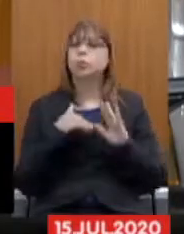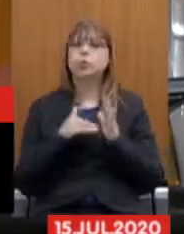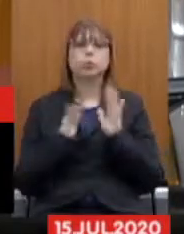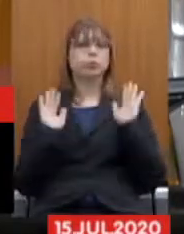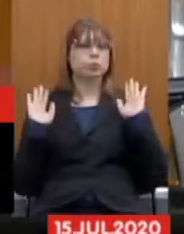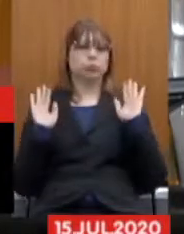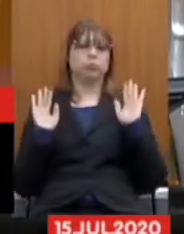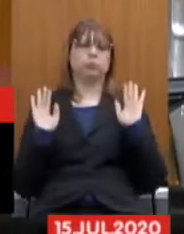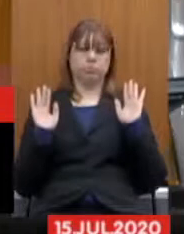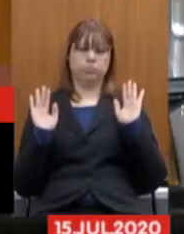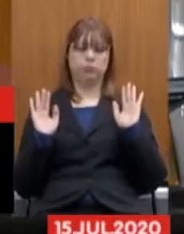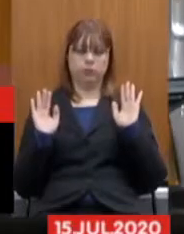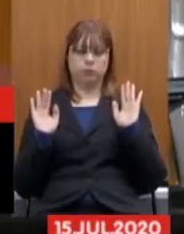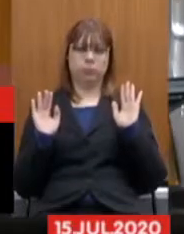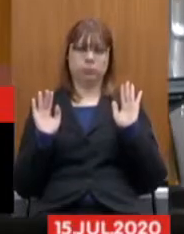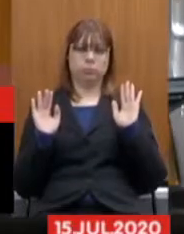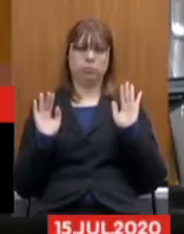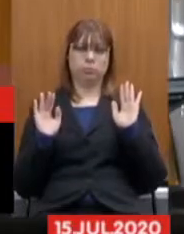é